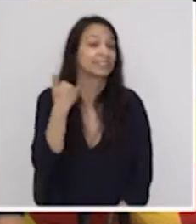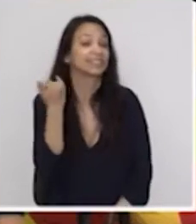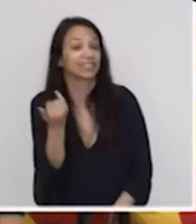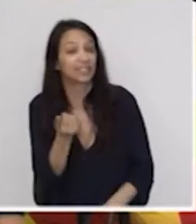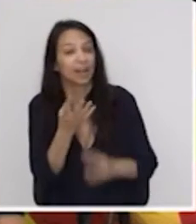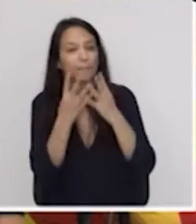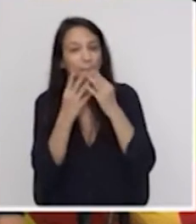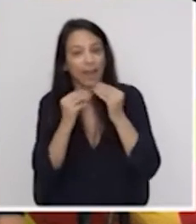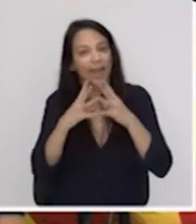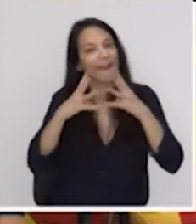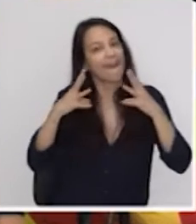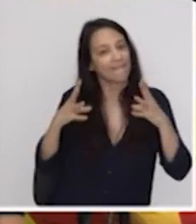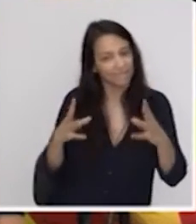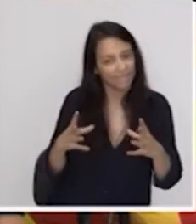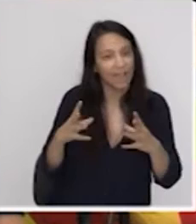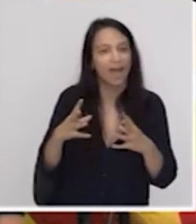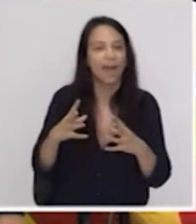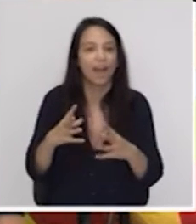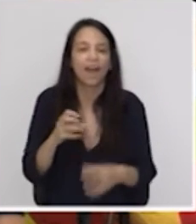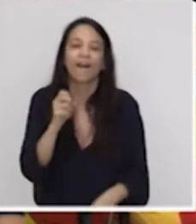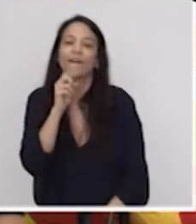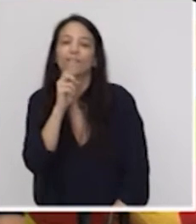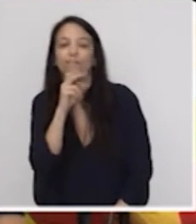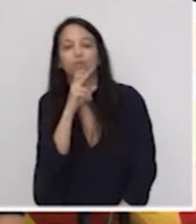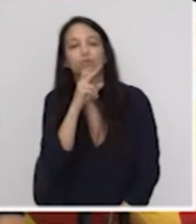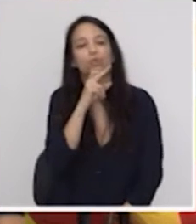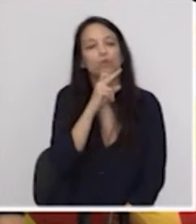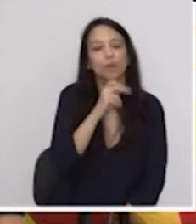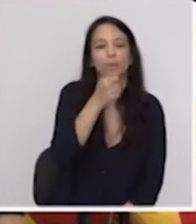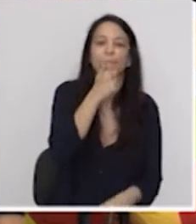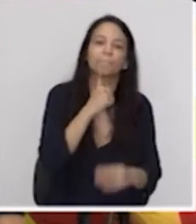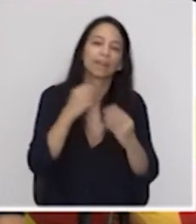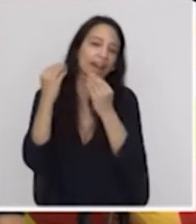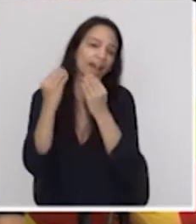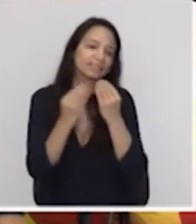avô quer melancia e a avó só quer melão.